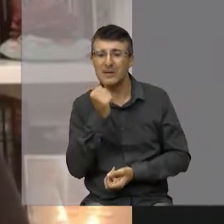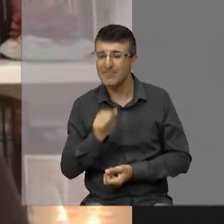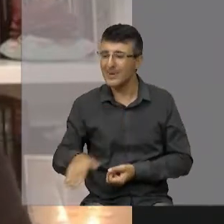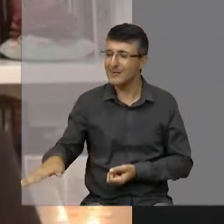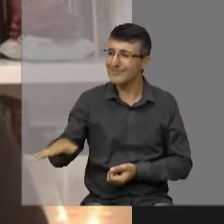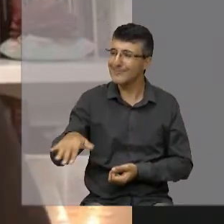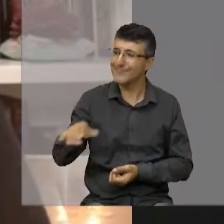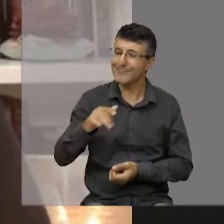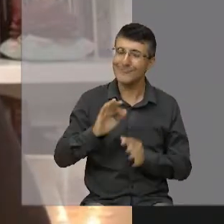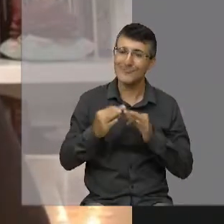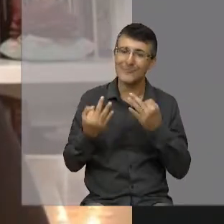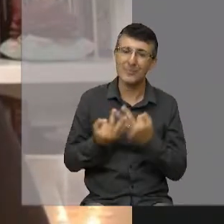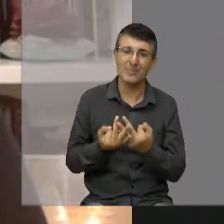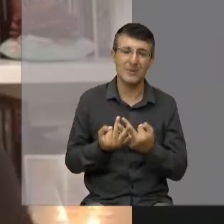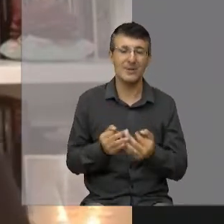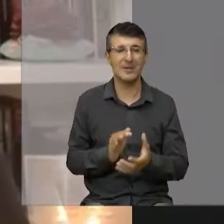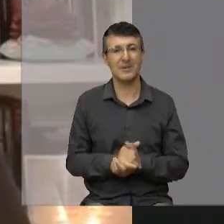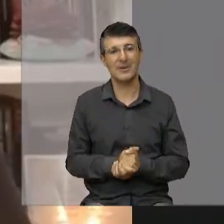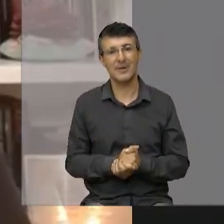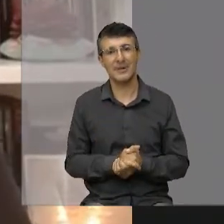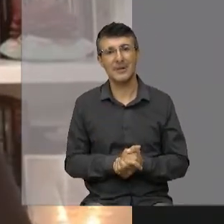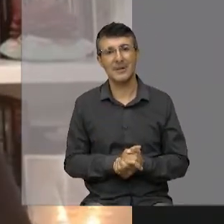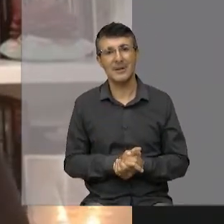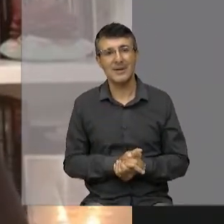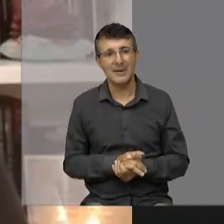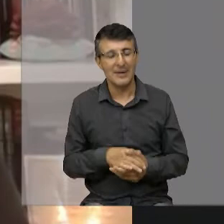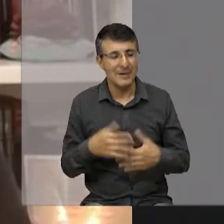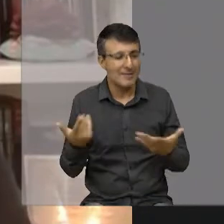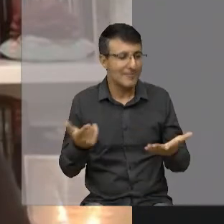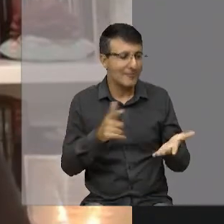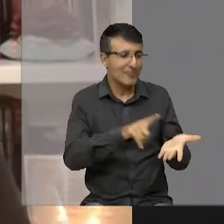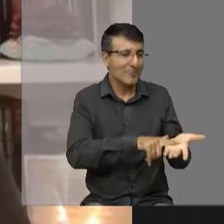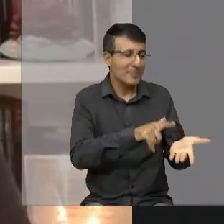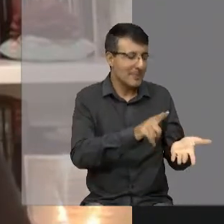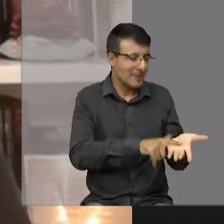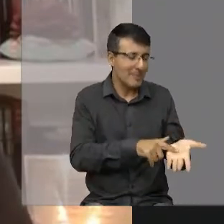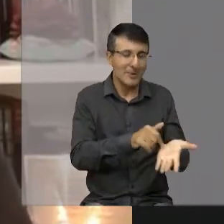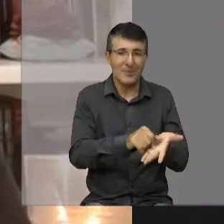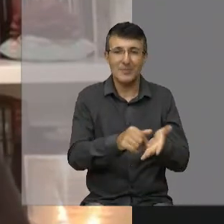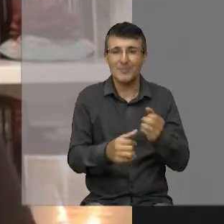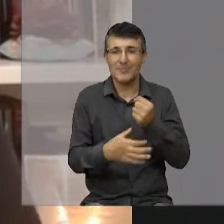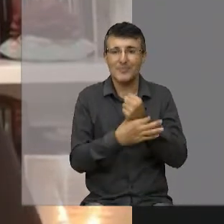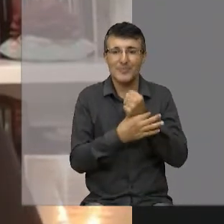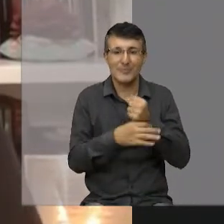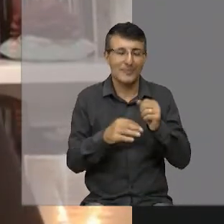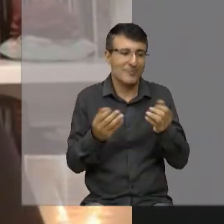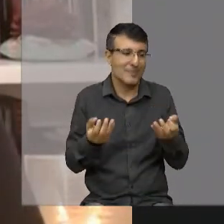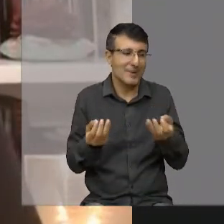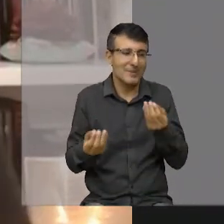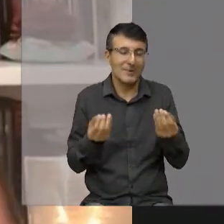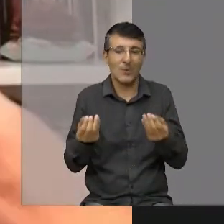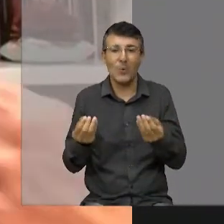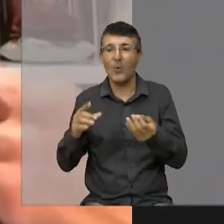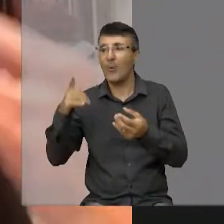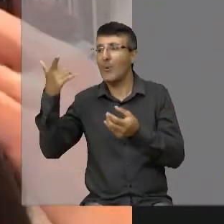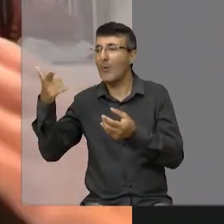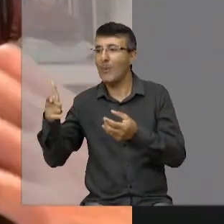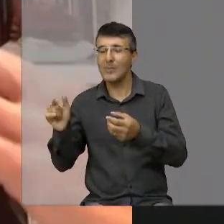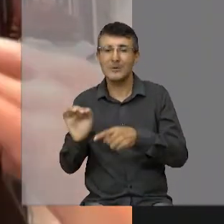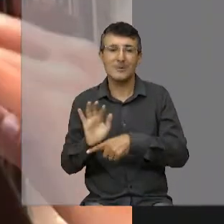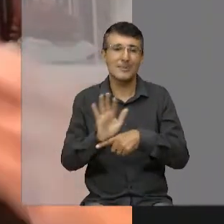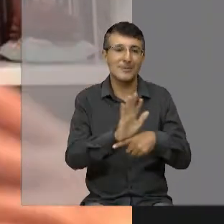concordo, não adianta ter uma medida protetiva, um papel na mão, se ela não tiver todo o outro amparo. né? Então, às vezes, muitas